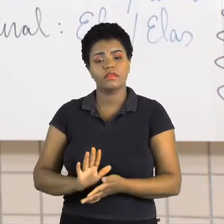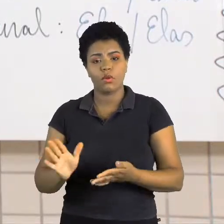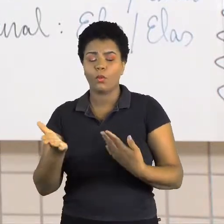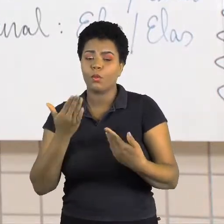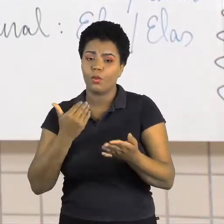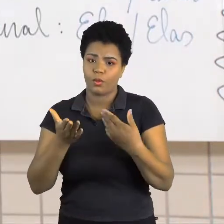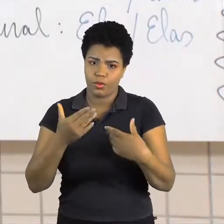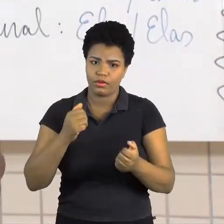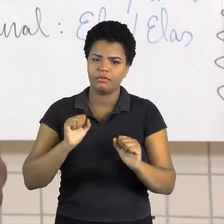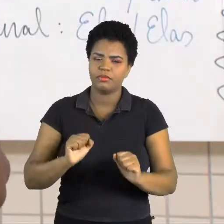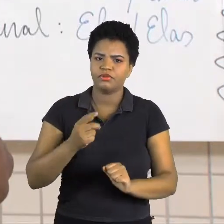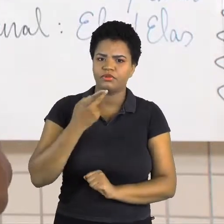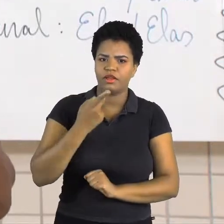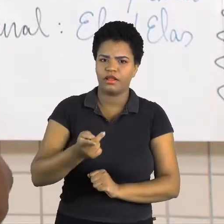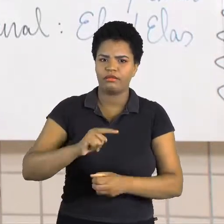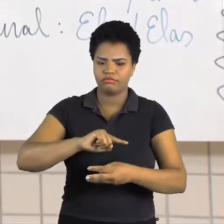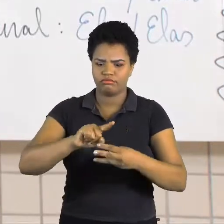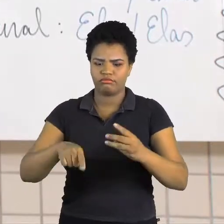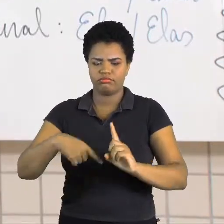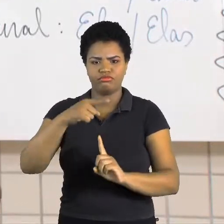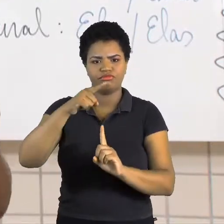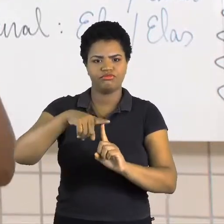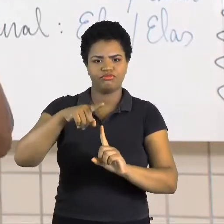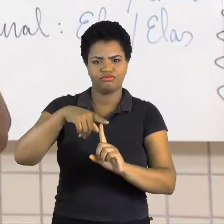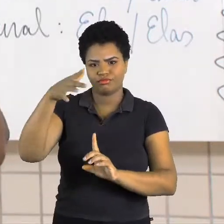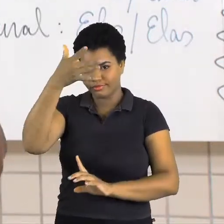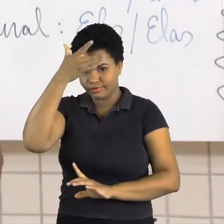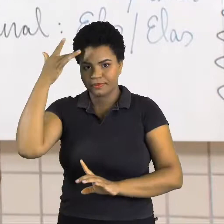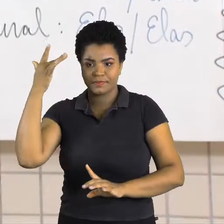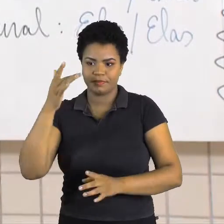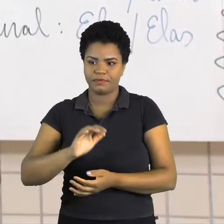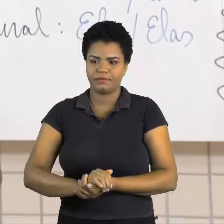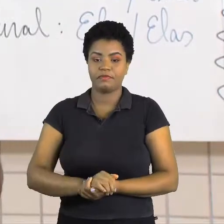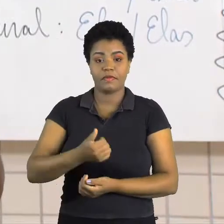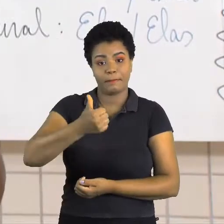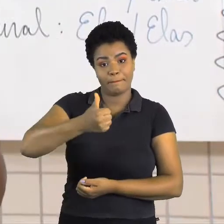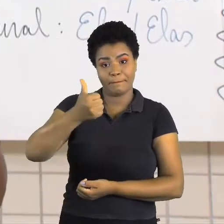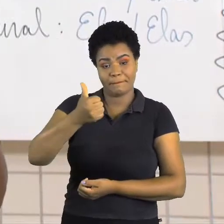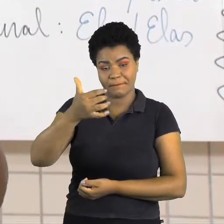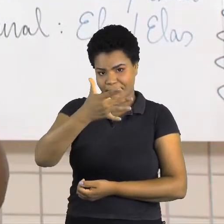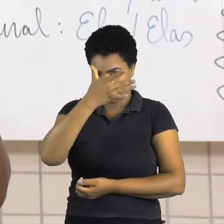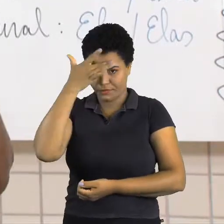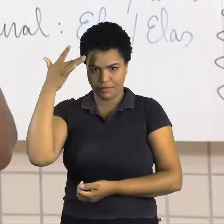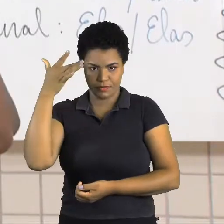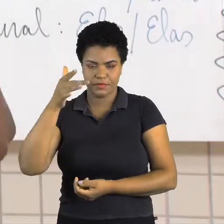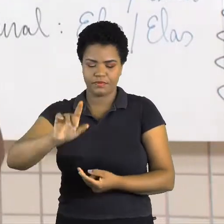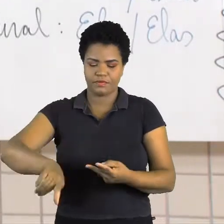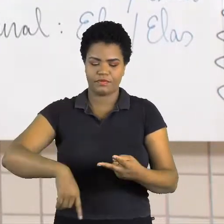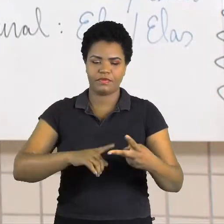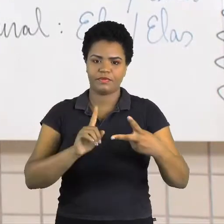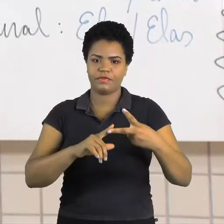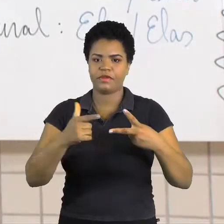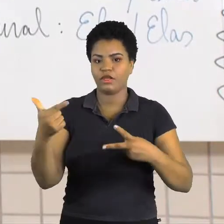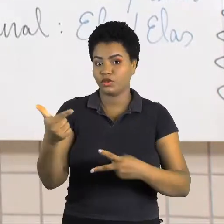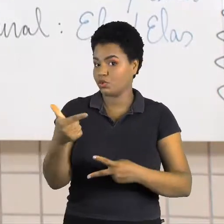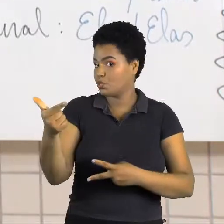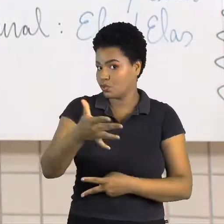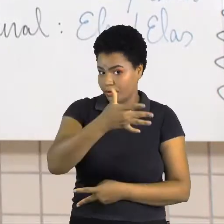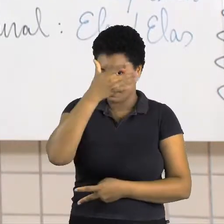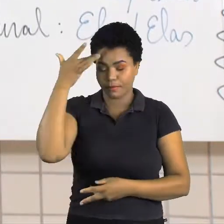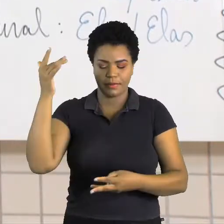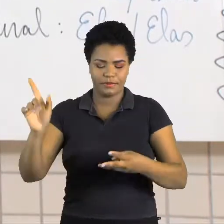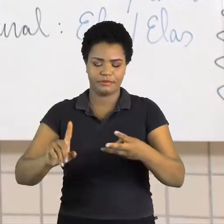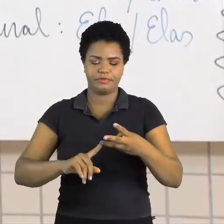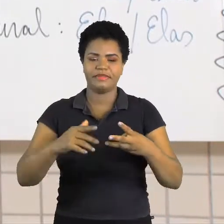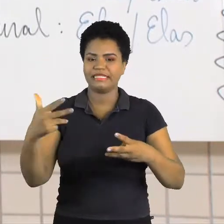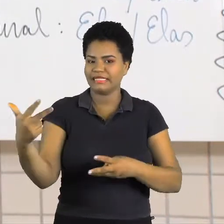podemos falar que tem 3 tipos de pessoa: primeira pessoa, segunda pessoa e